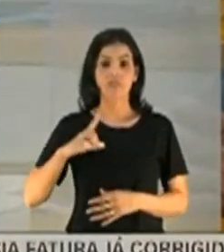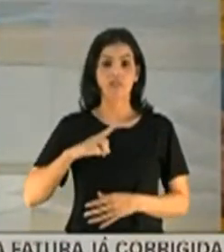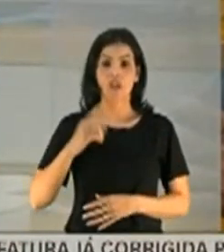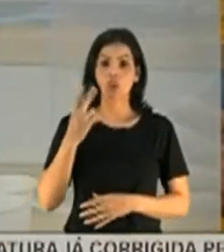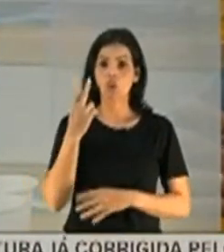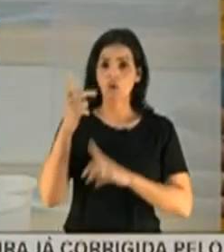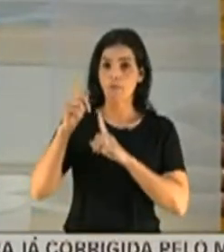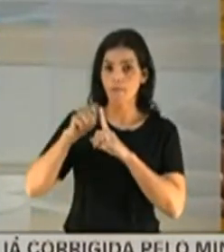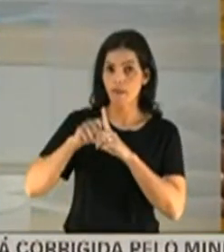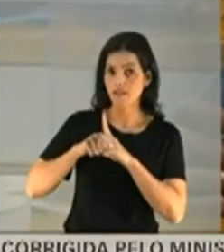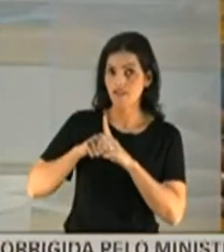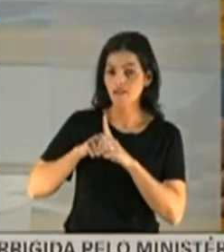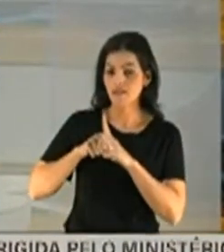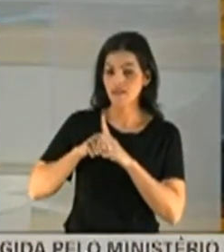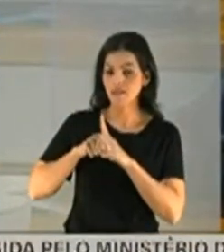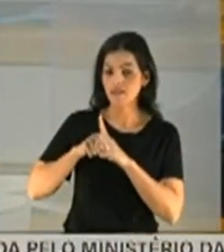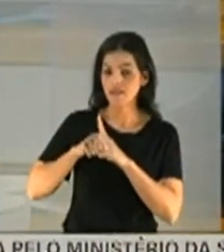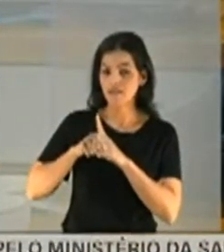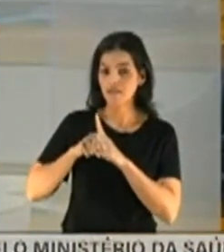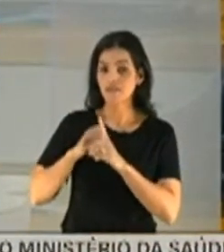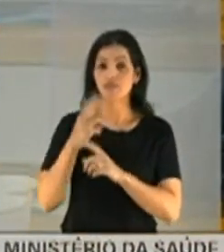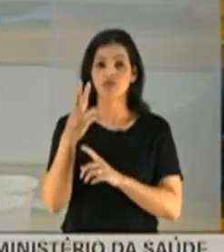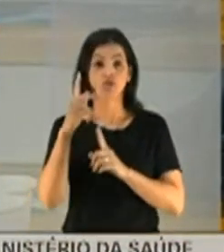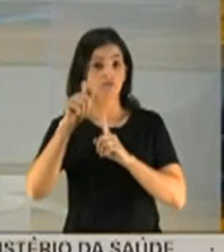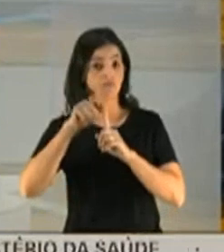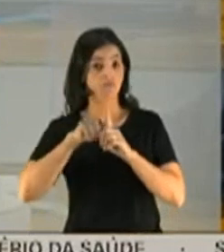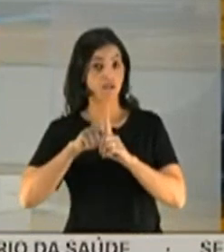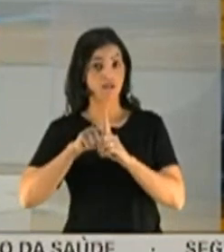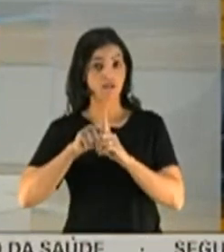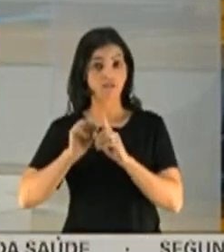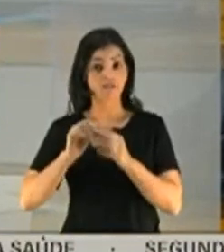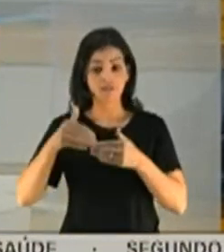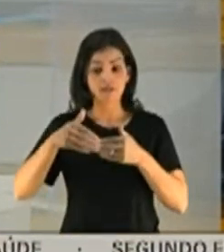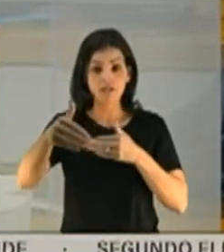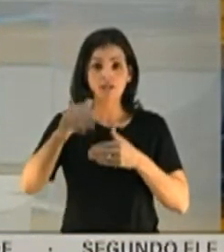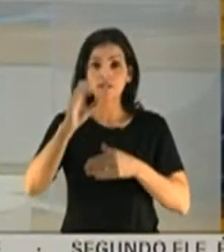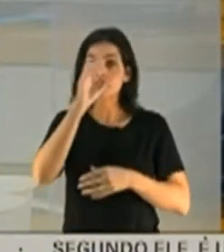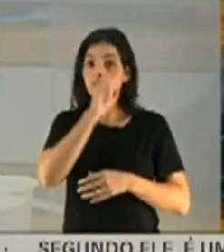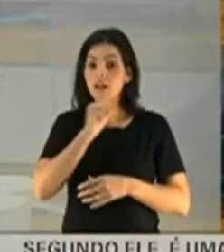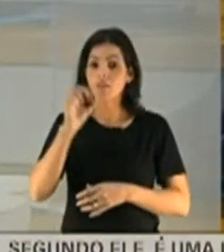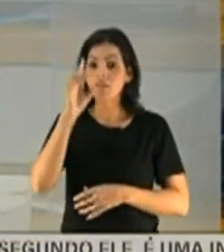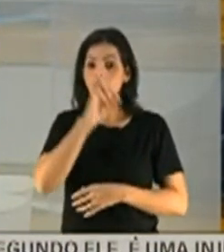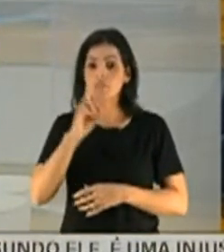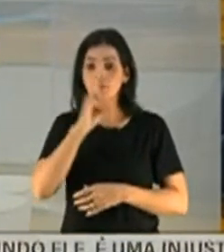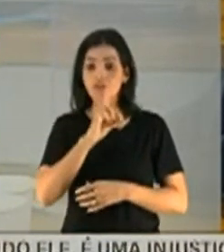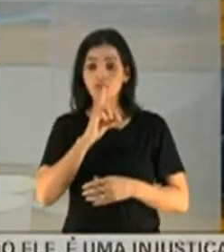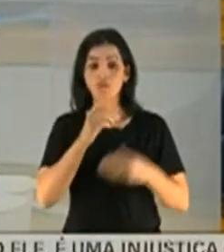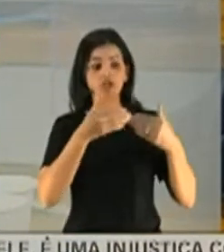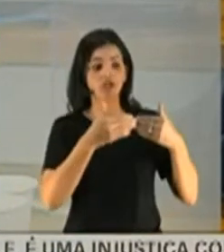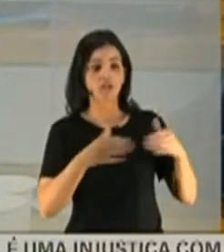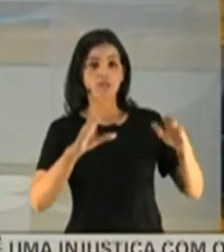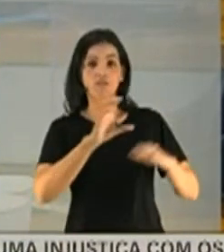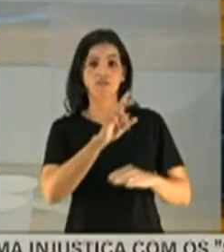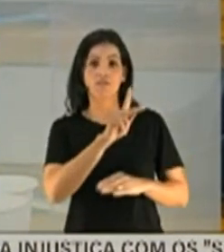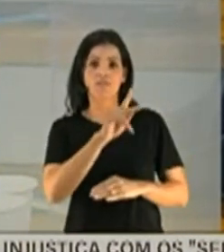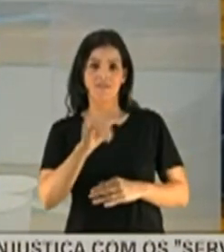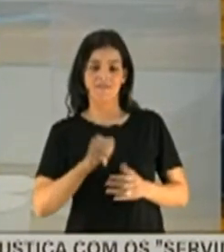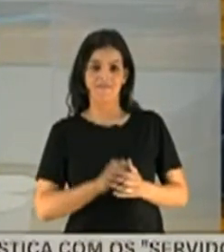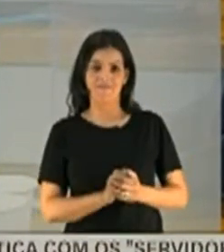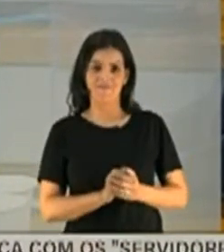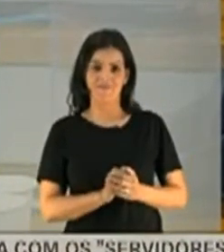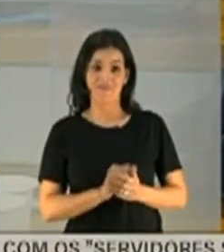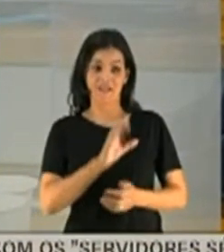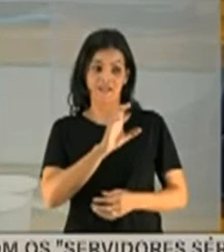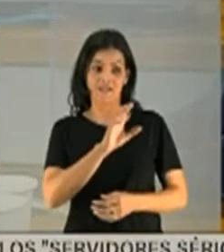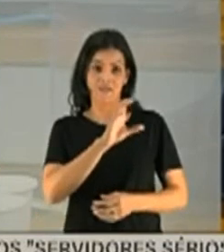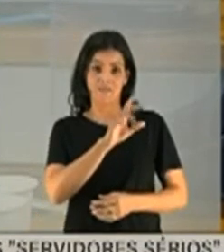2 meses, agora no final de semana, dessa CPI. Uma